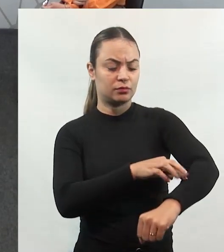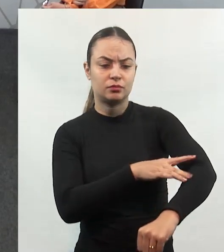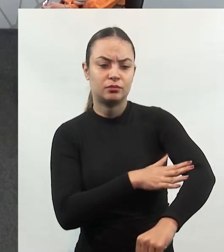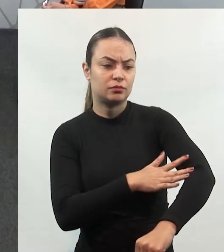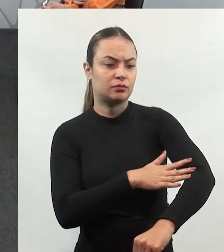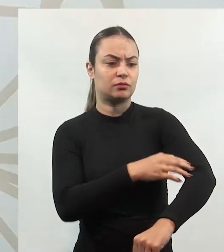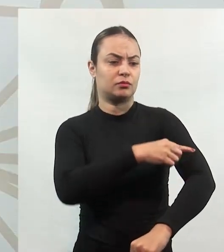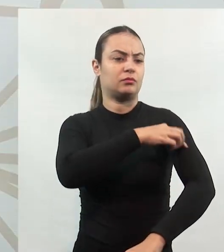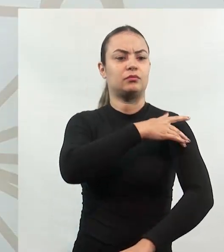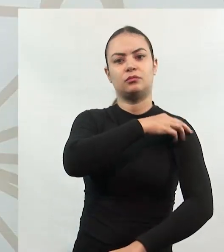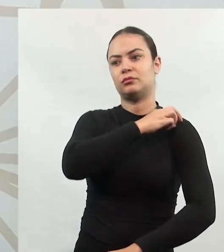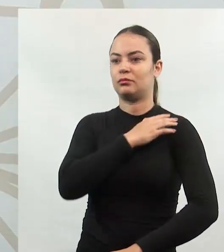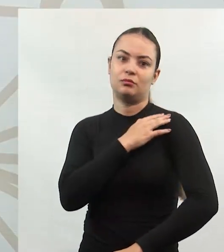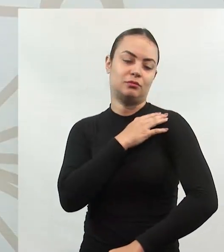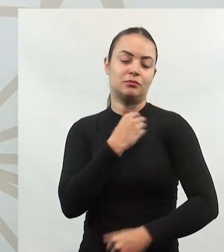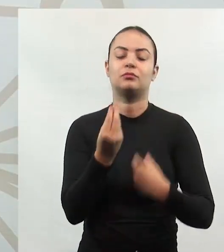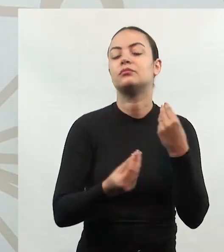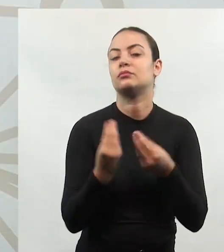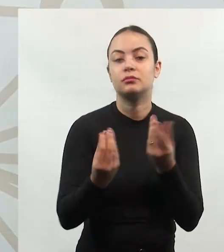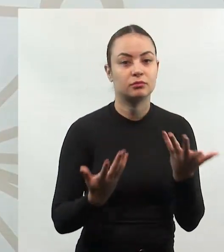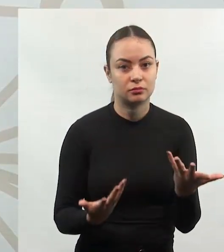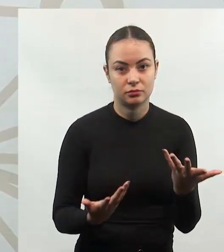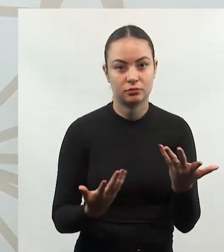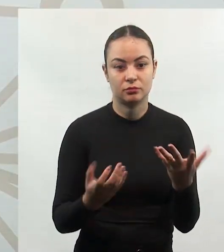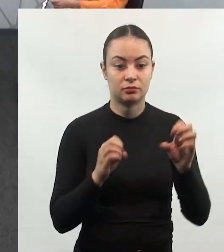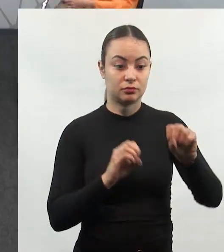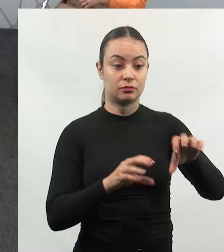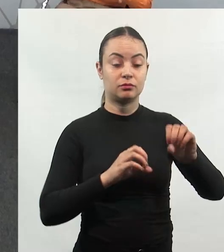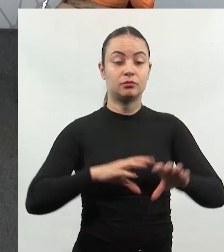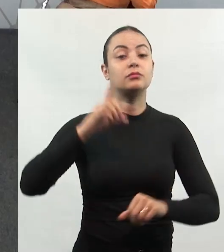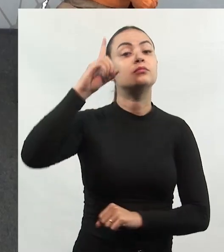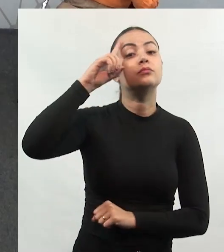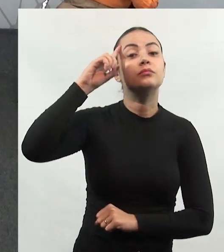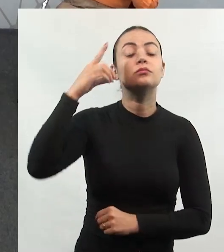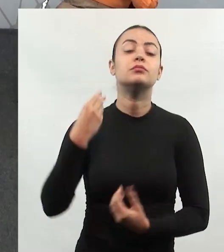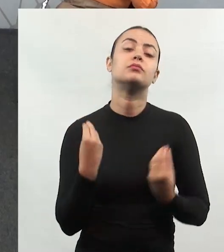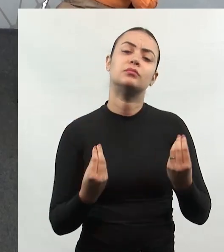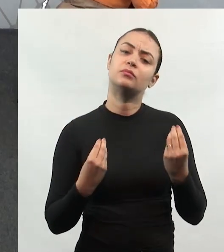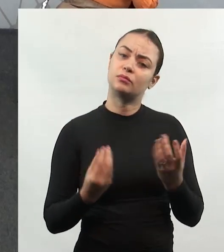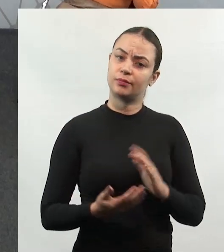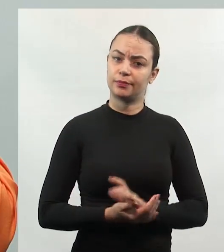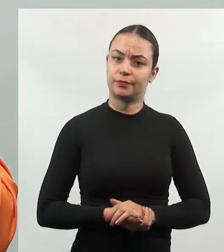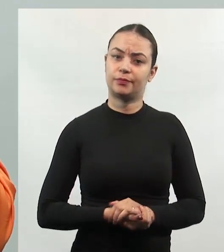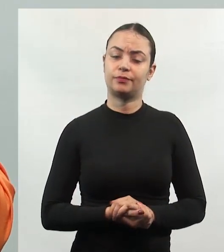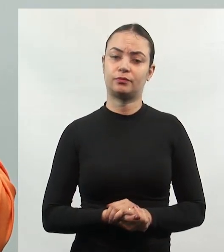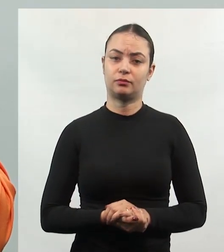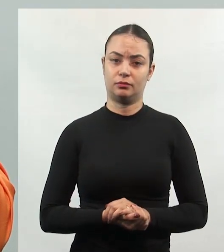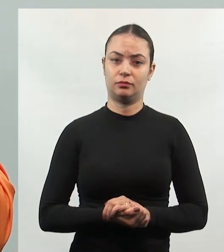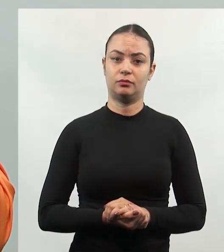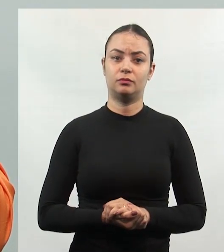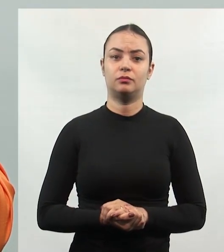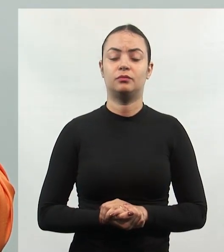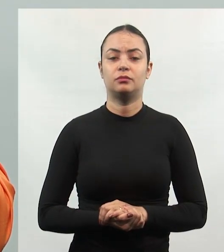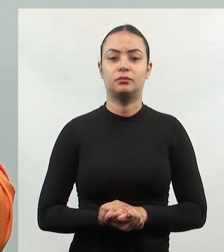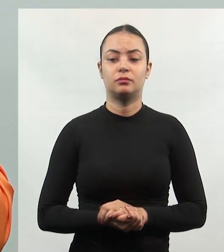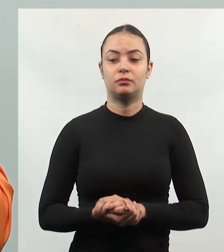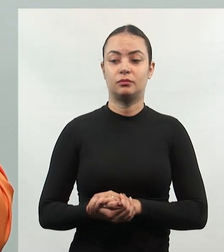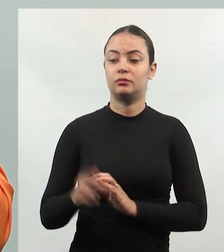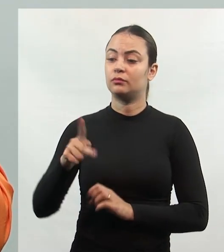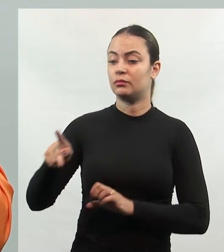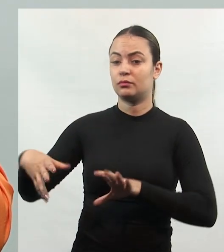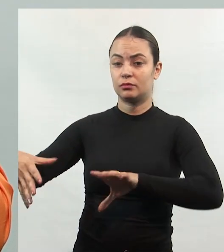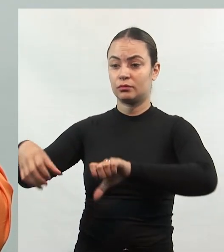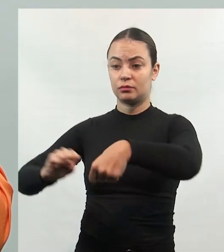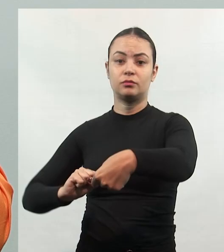você busca política pública, você busca recursos, né? Esse secretário vai... Sim. E quanto é difícil. E até pensando, assim, na formação